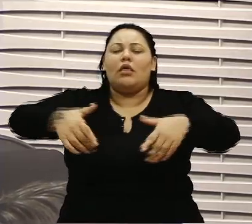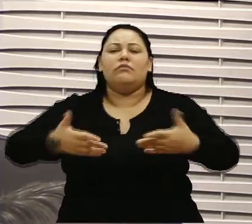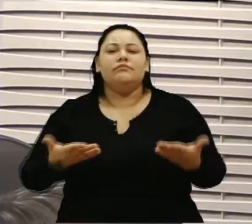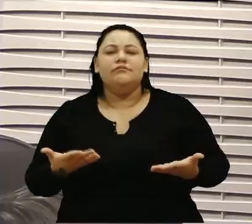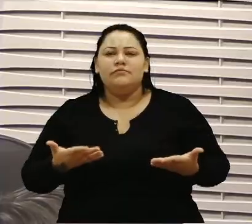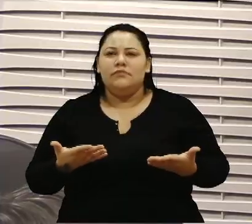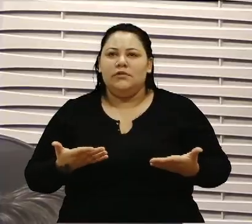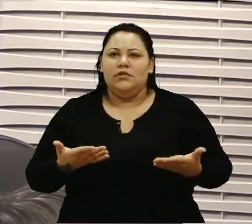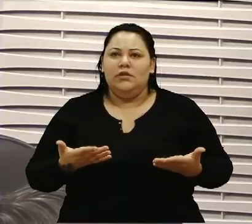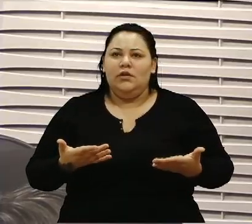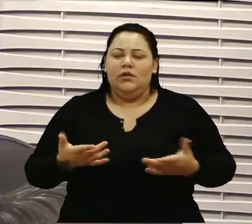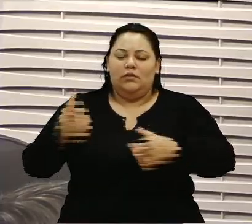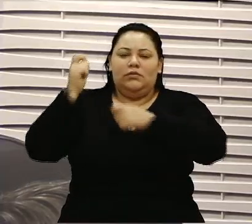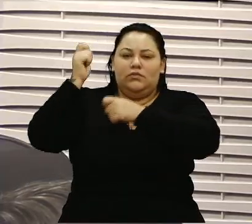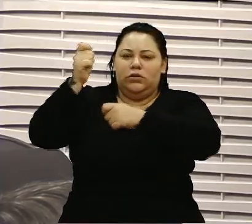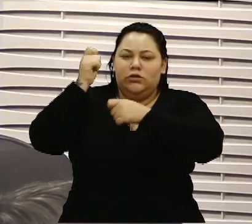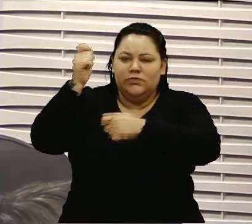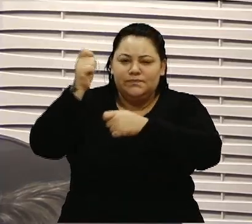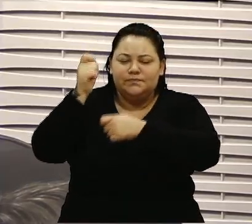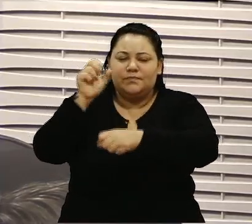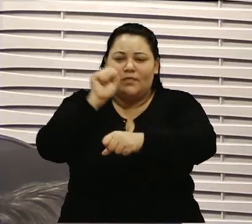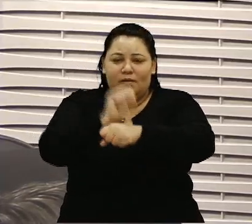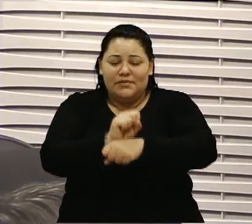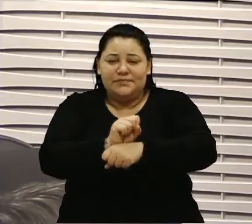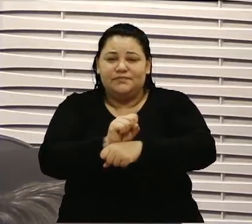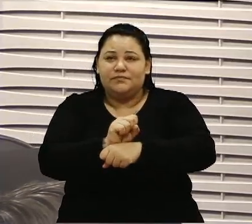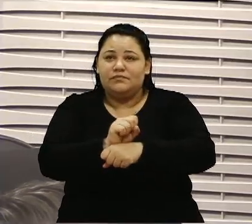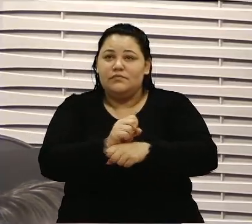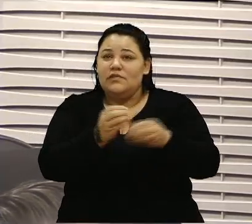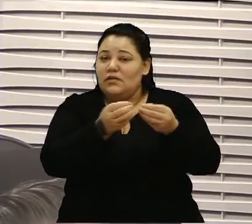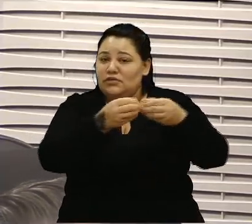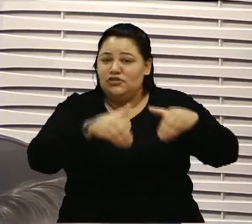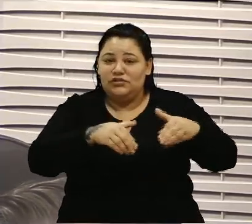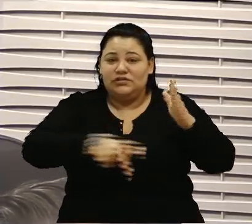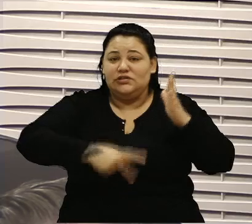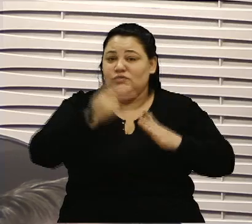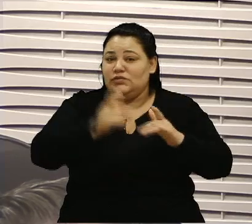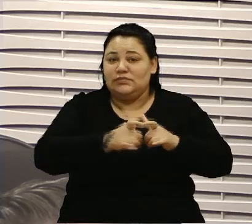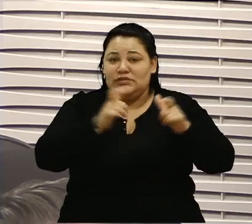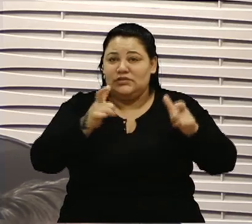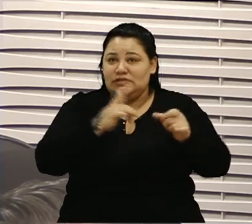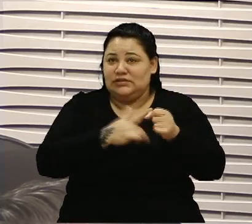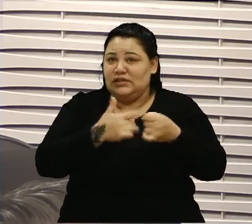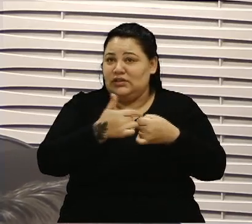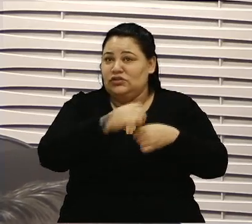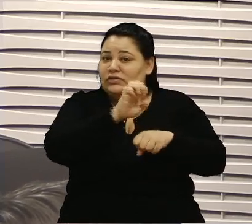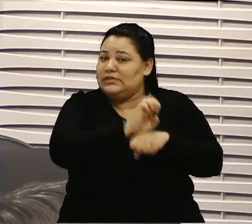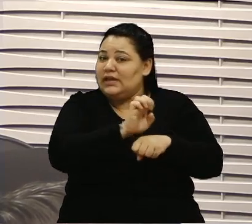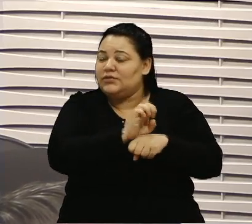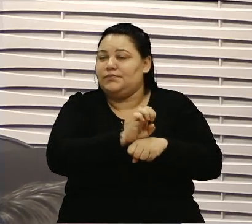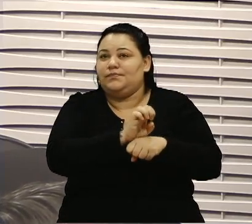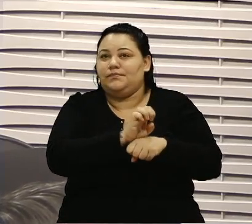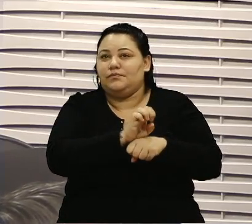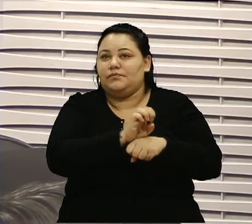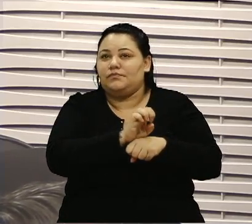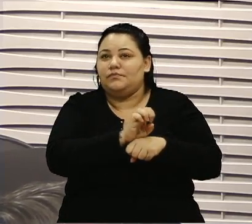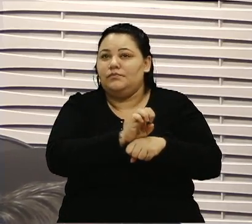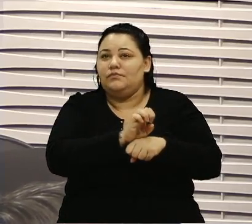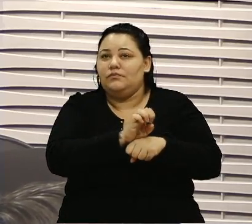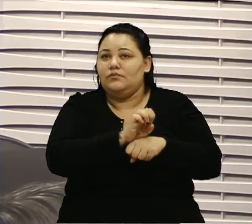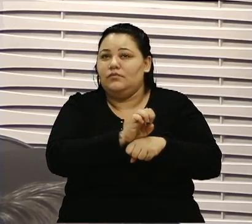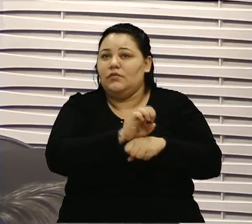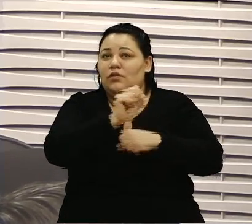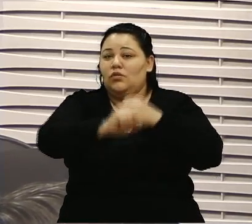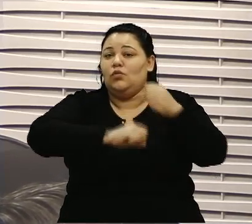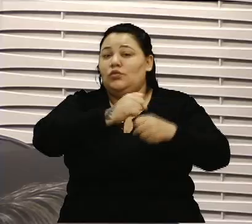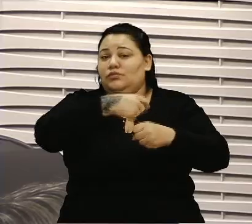Essa greve, essa paralisação, isso aí afeta a segunda maior cidade do nosso estado. O ano que